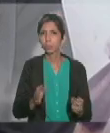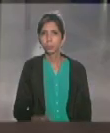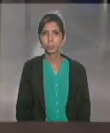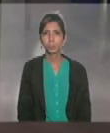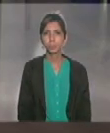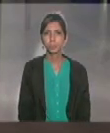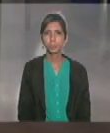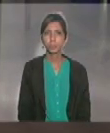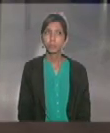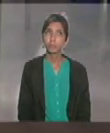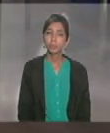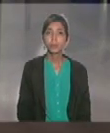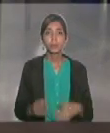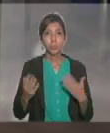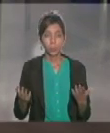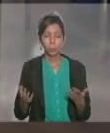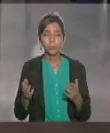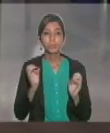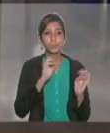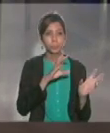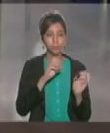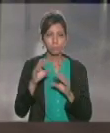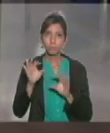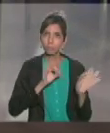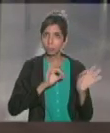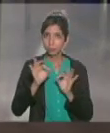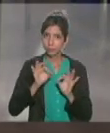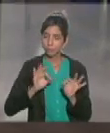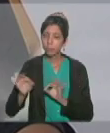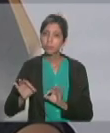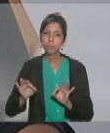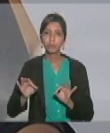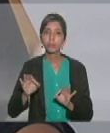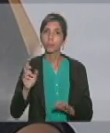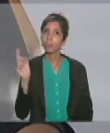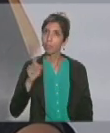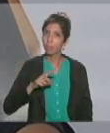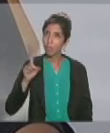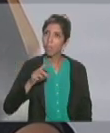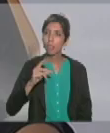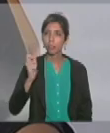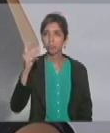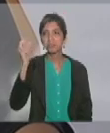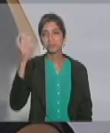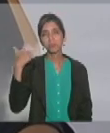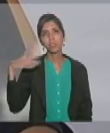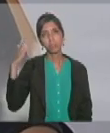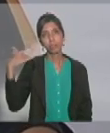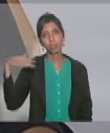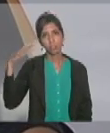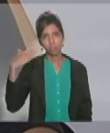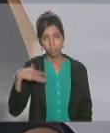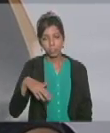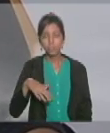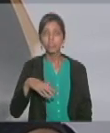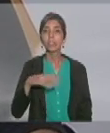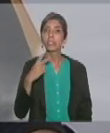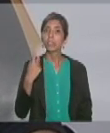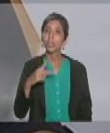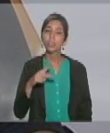projetos? Então, o ensino baseado em projetos é uma coisa um pouco mais antiga do que o ensino híbrido,